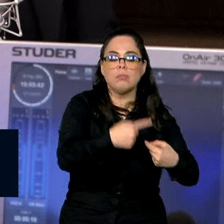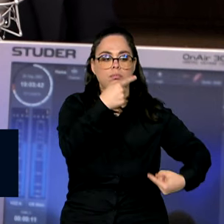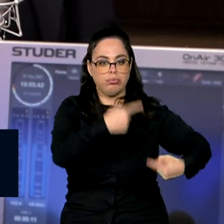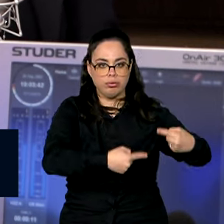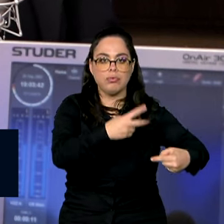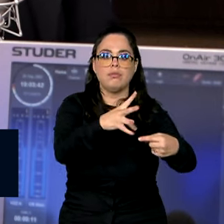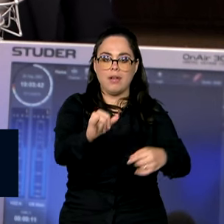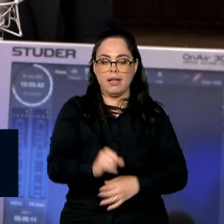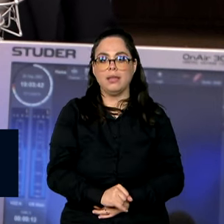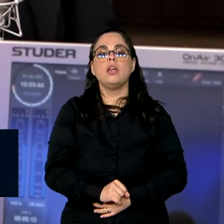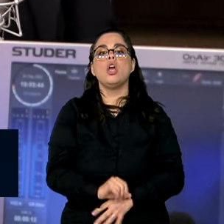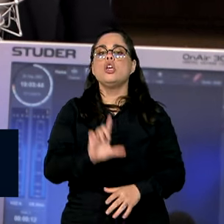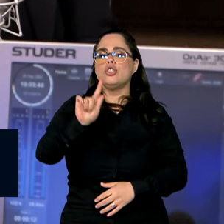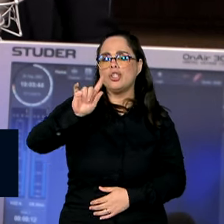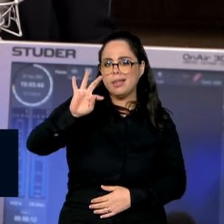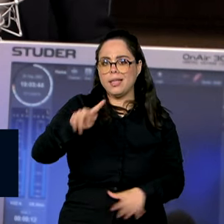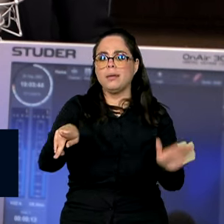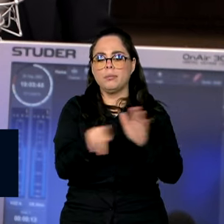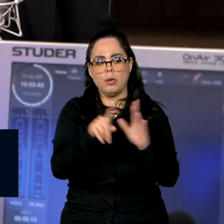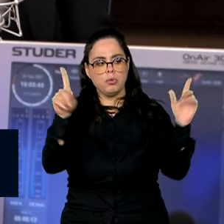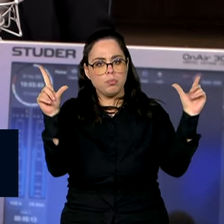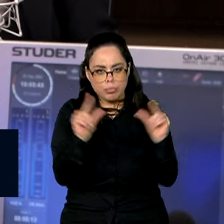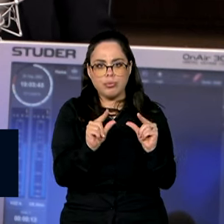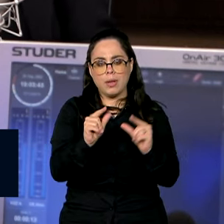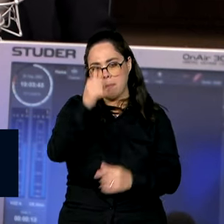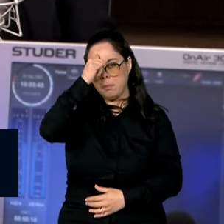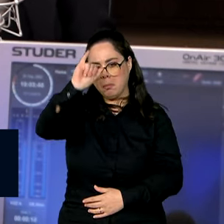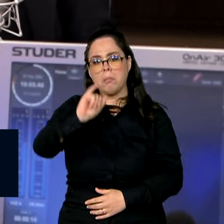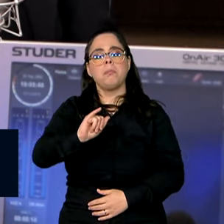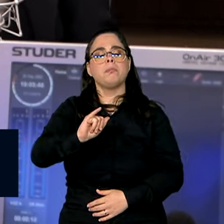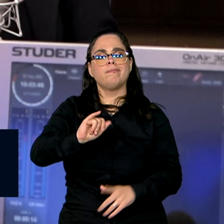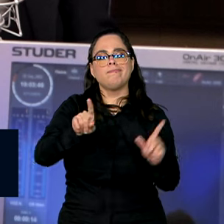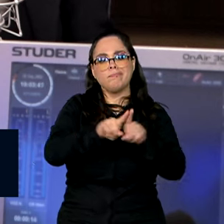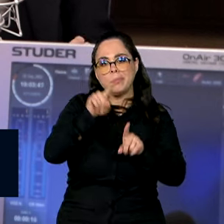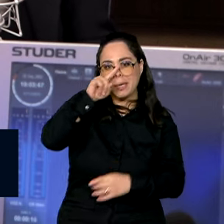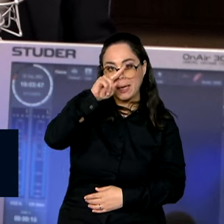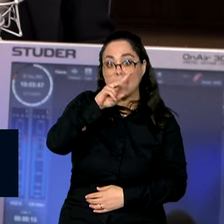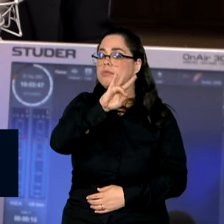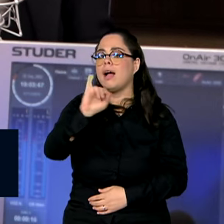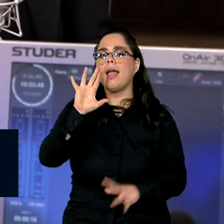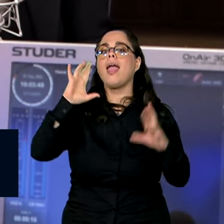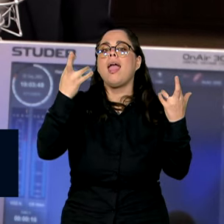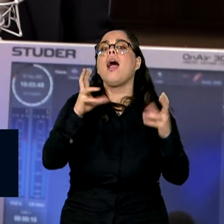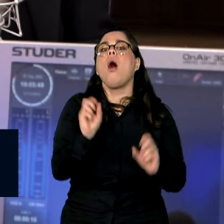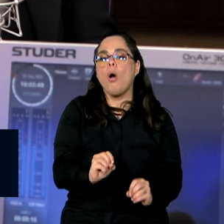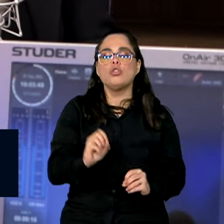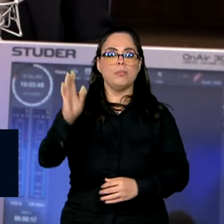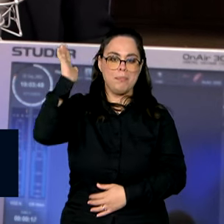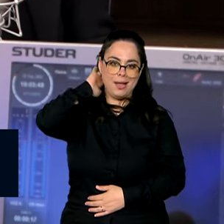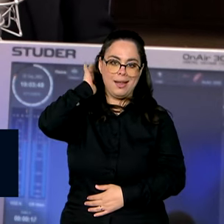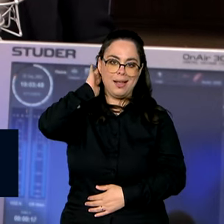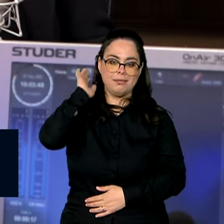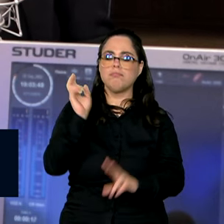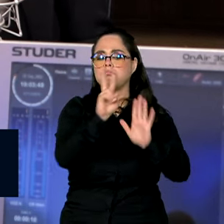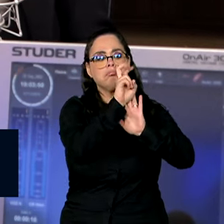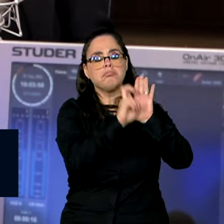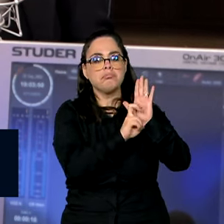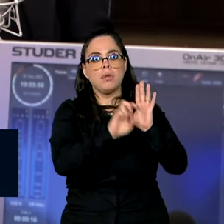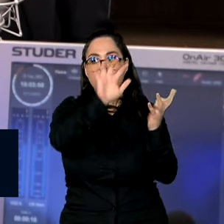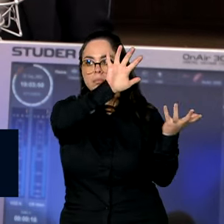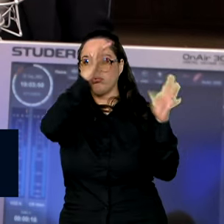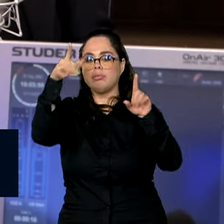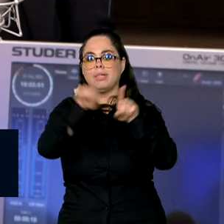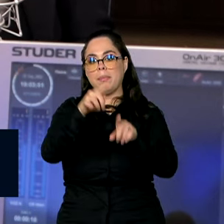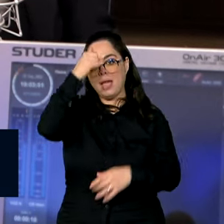de redução do risco de desastres vai se reunir na semana que vem no Pará na paa a prevenção de desastres e eventos